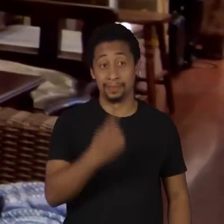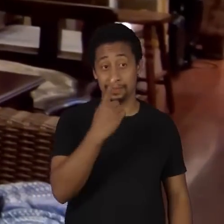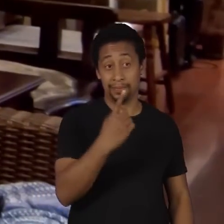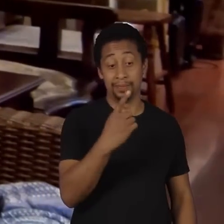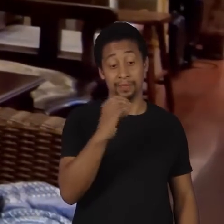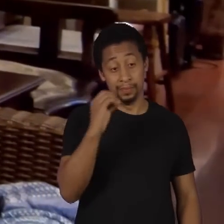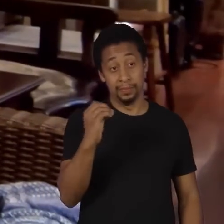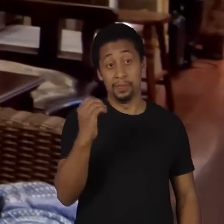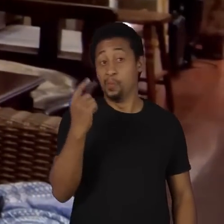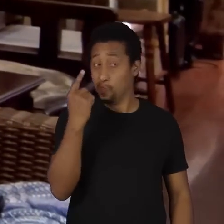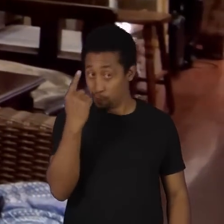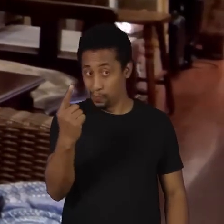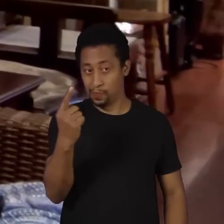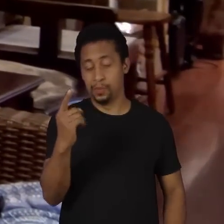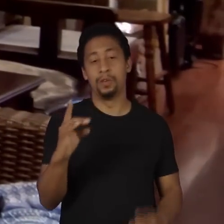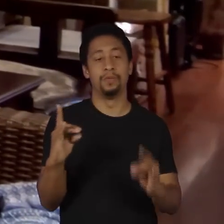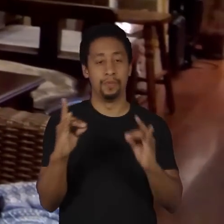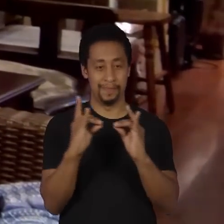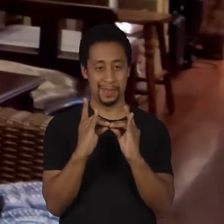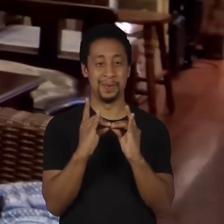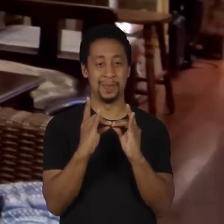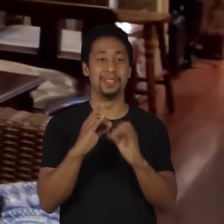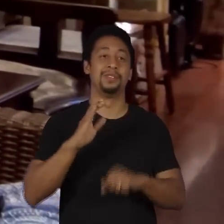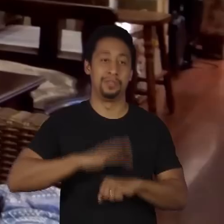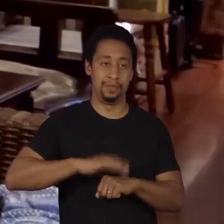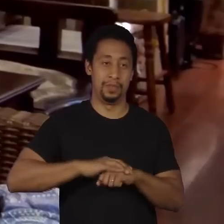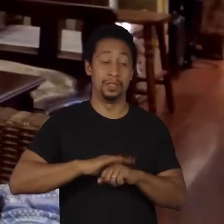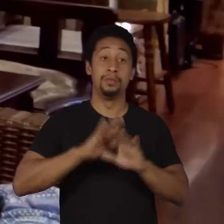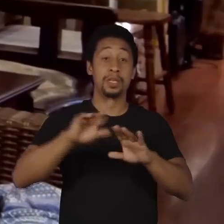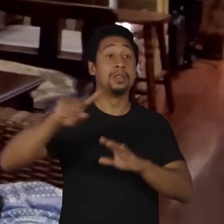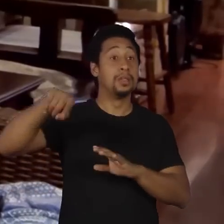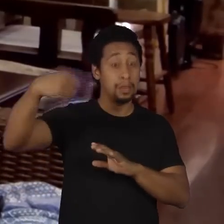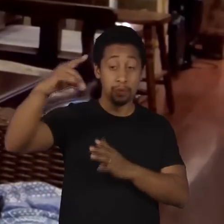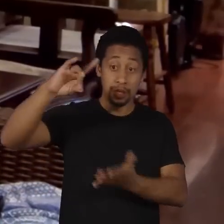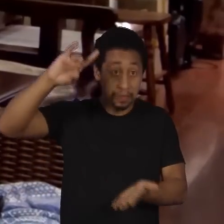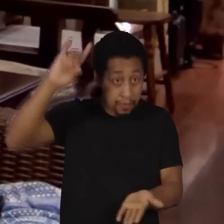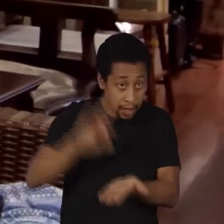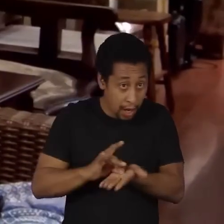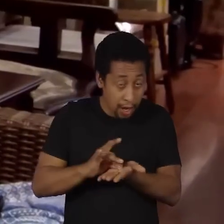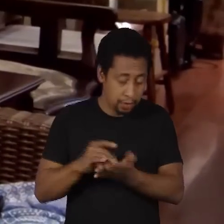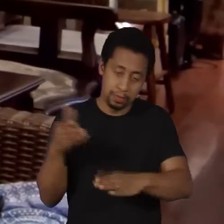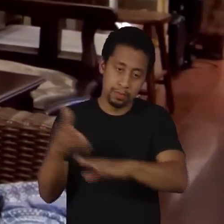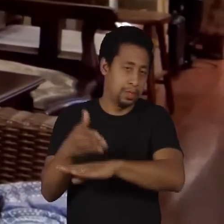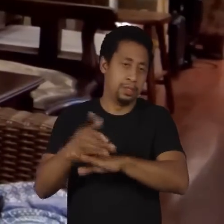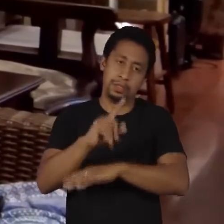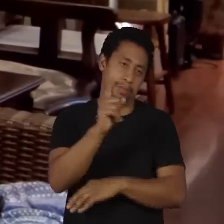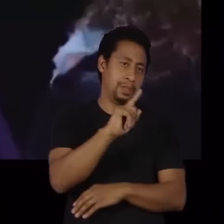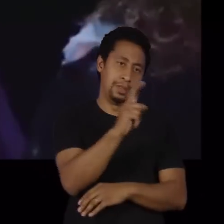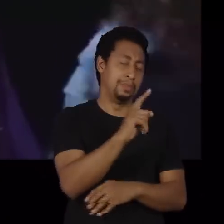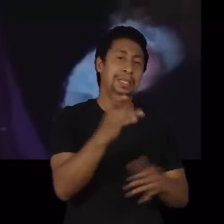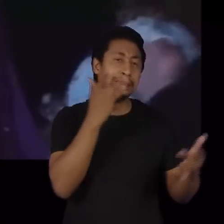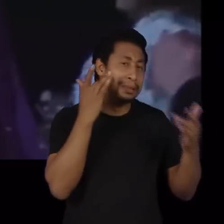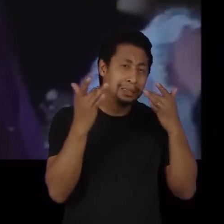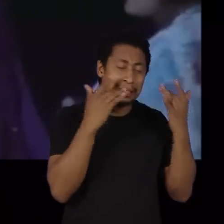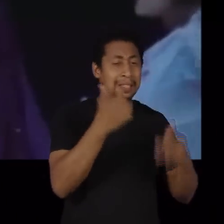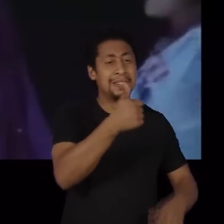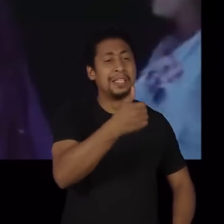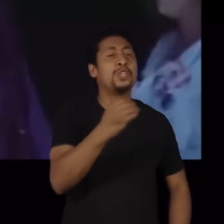Velórios fizemos. Tanto é que no velório oficial eu não fui. Eu já fiz 101 em festa.